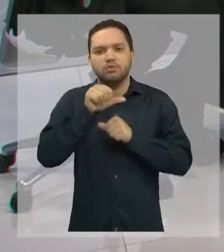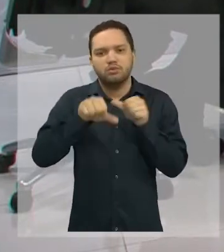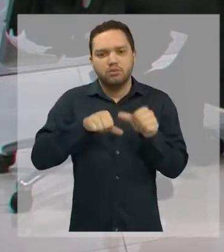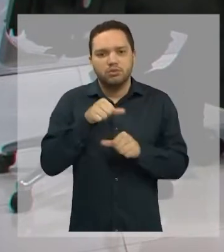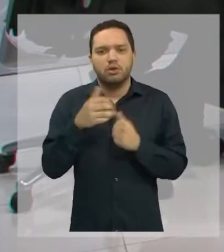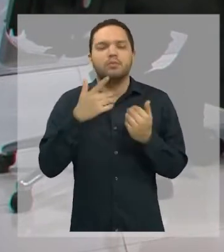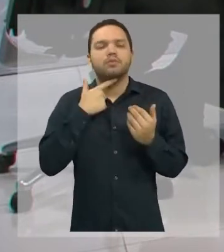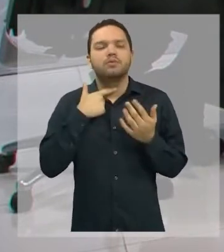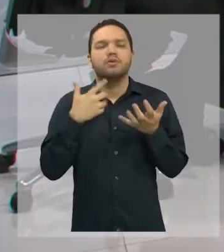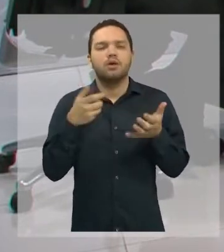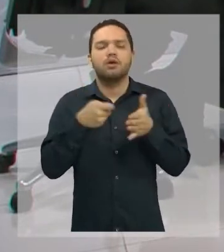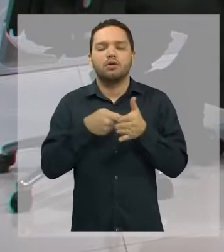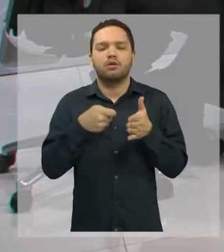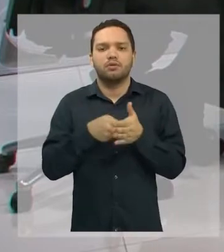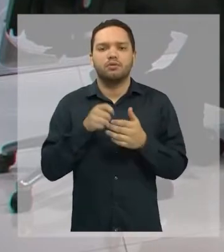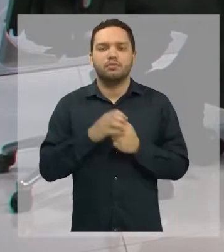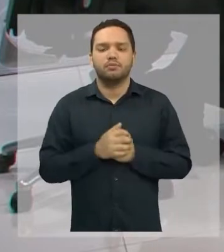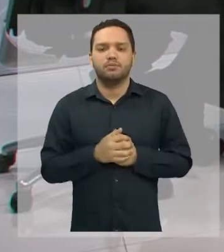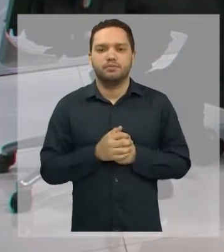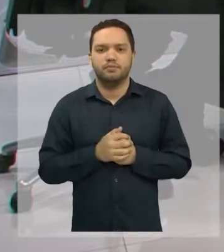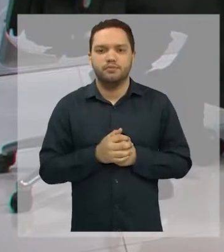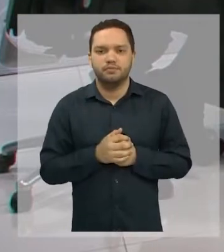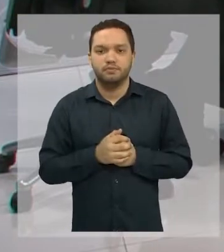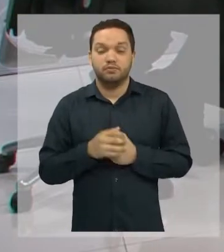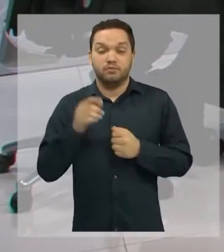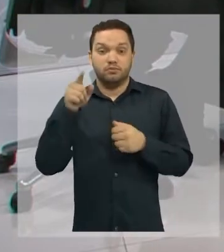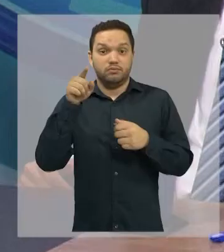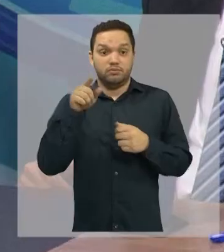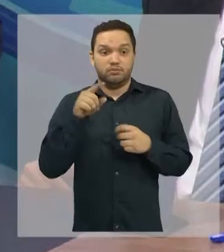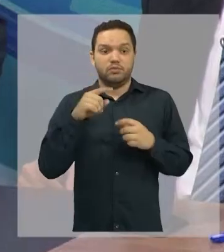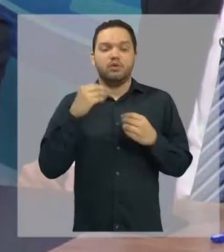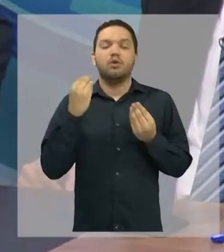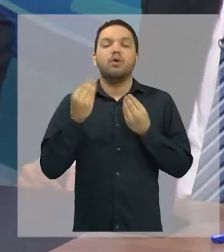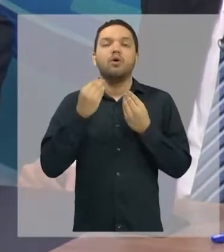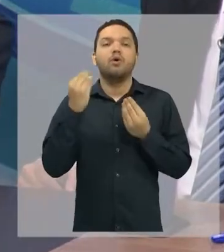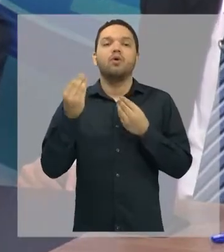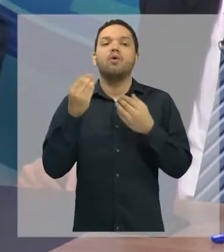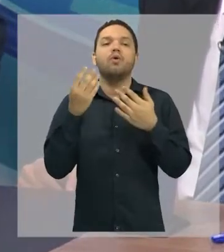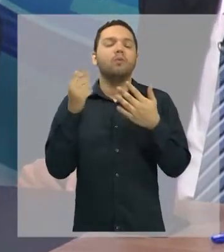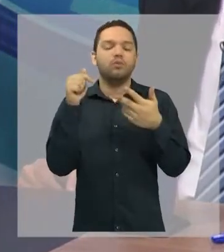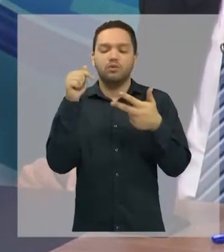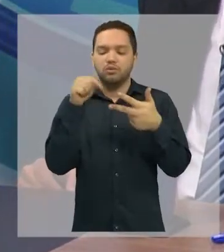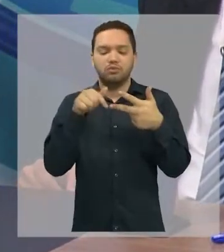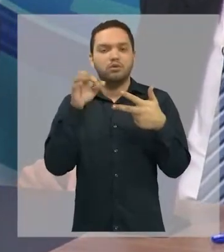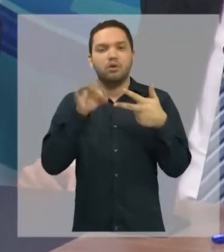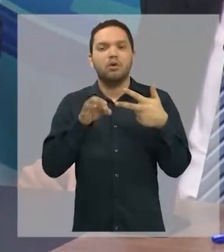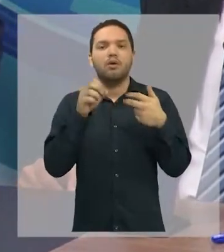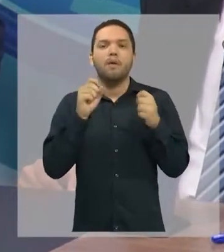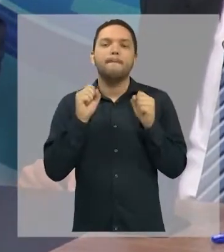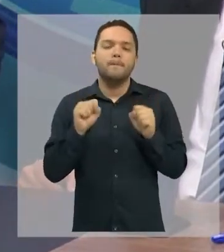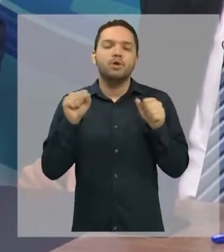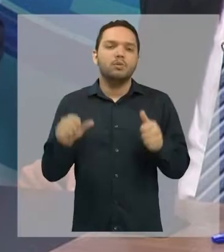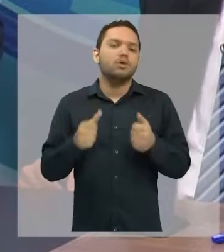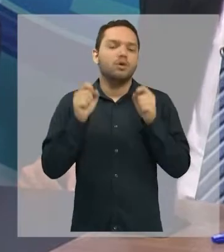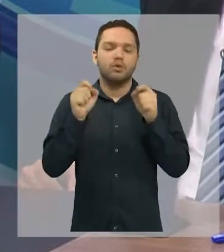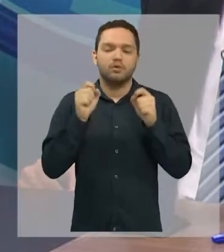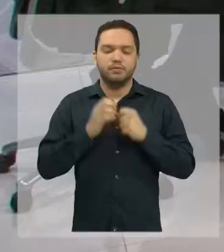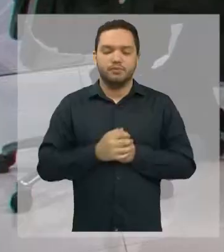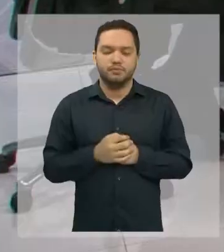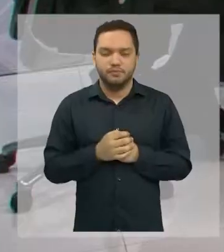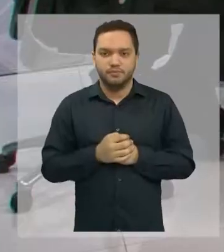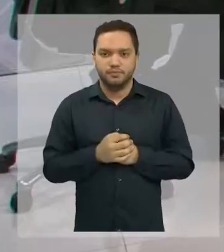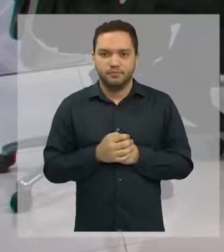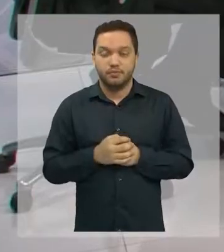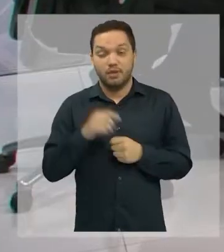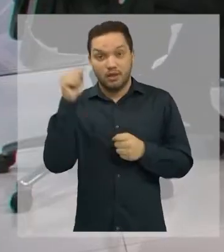enfim... no que concerne ao judiciário... Como é que se imagina uma renovação do poder judiciário? No que